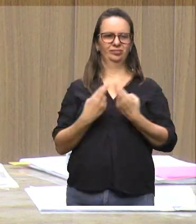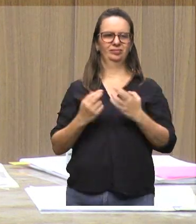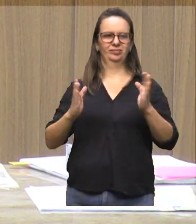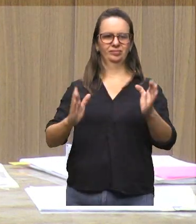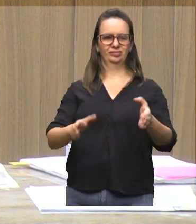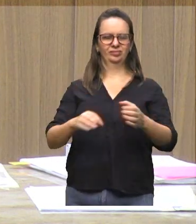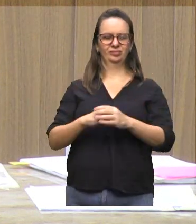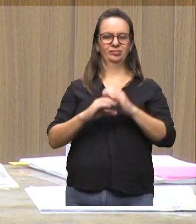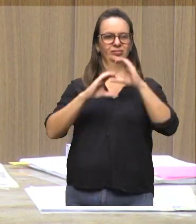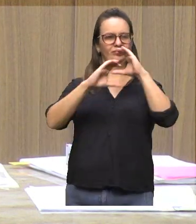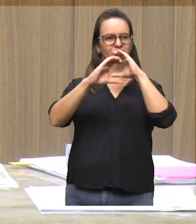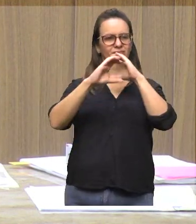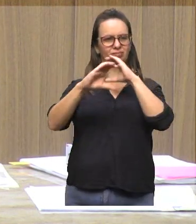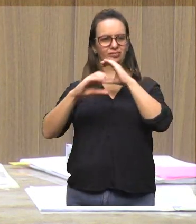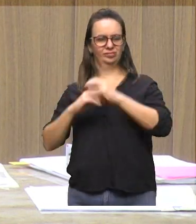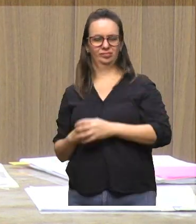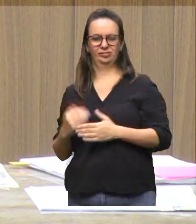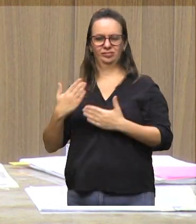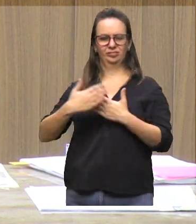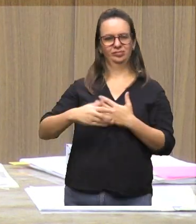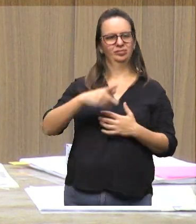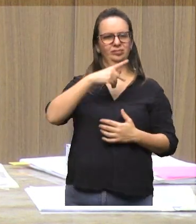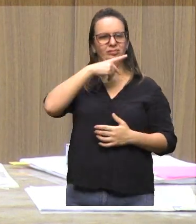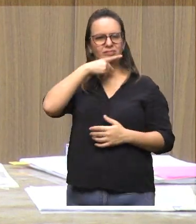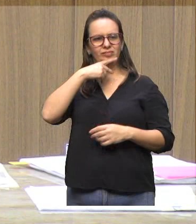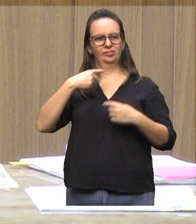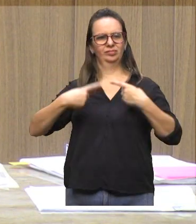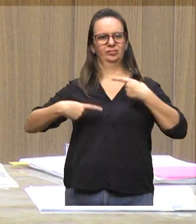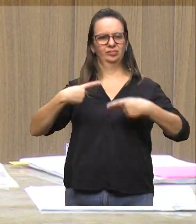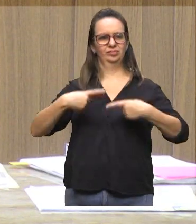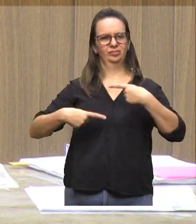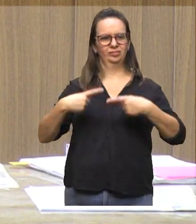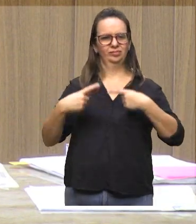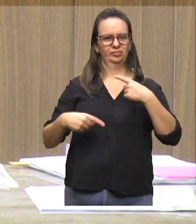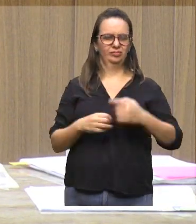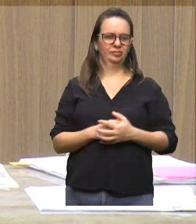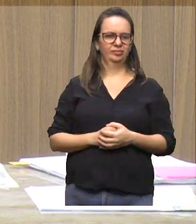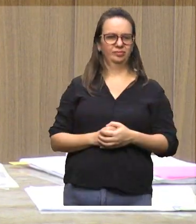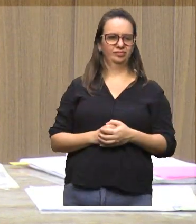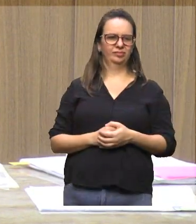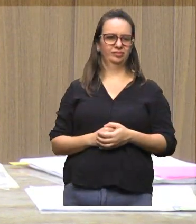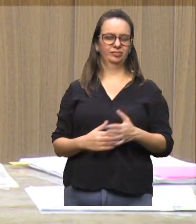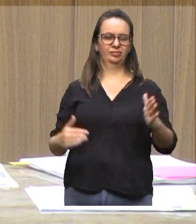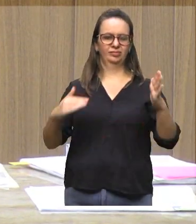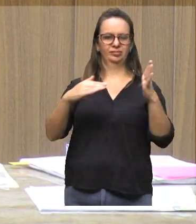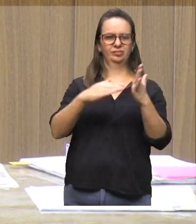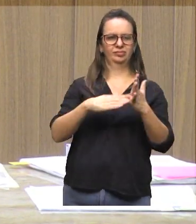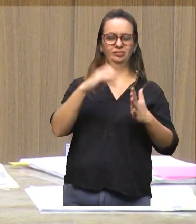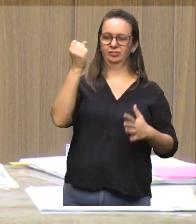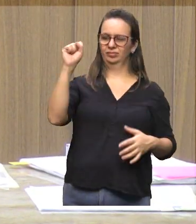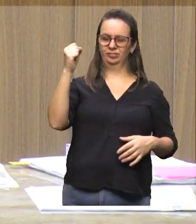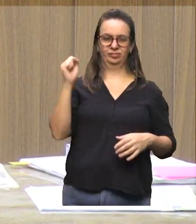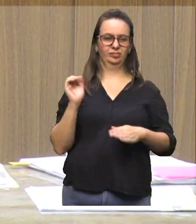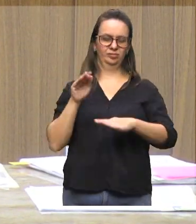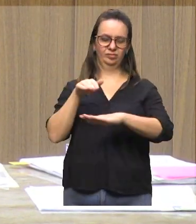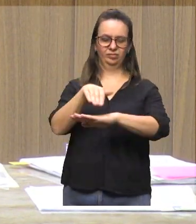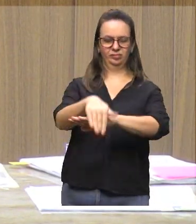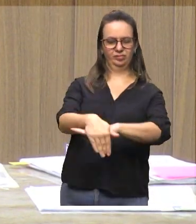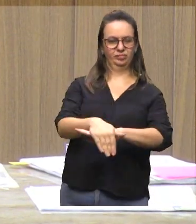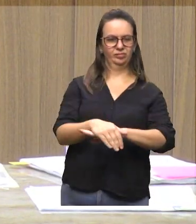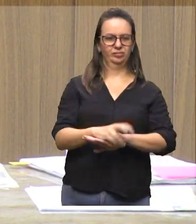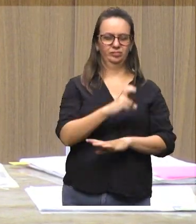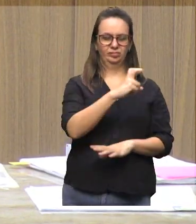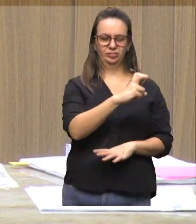a comunicação das lideranças, comissões e frentes parlamentares até às 20 horas, tendo 5 minutos